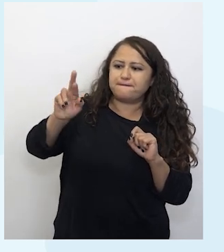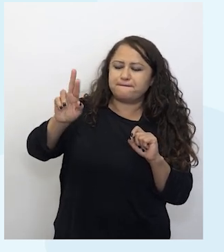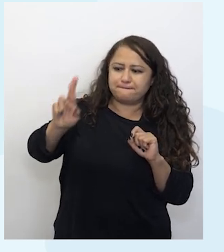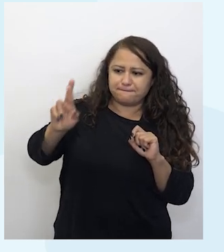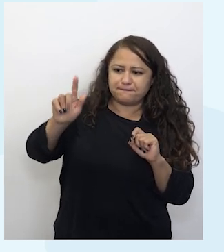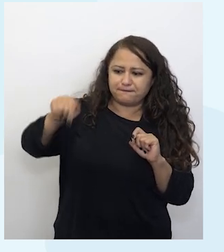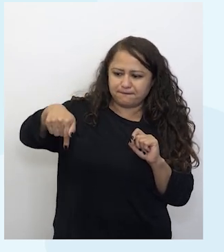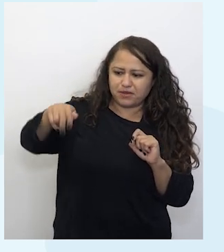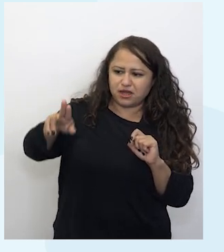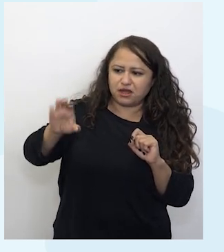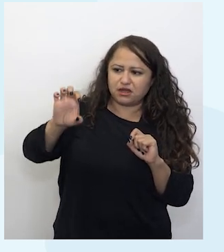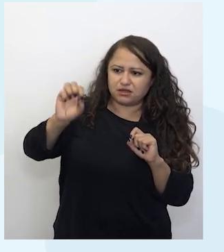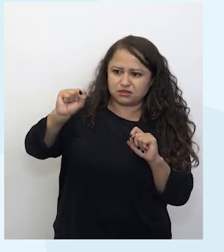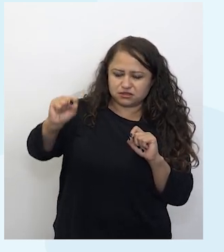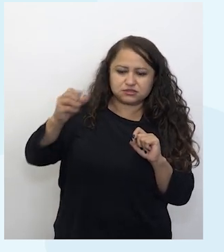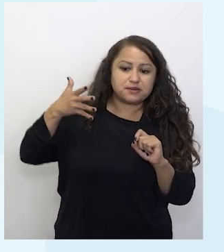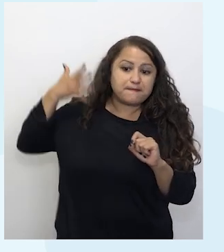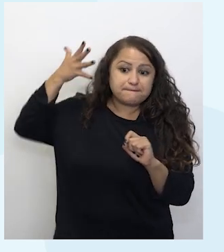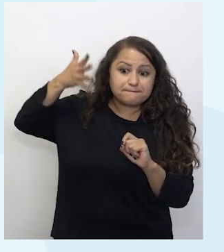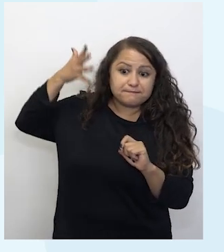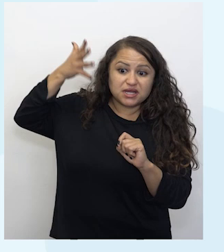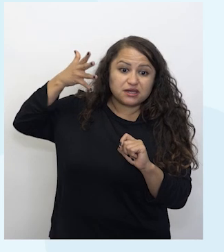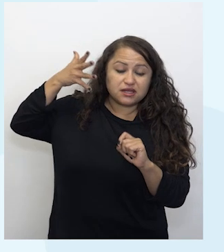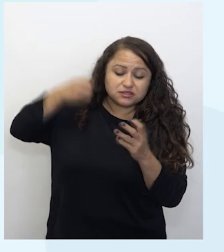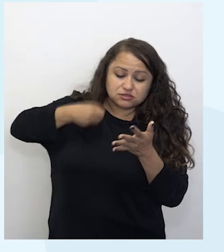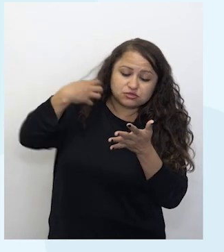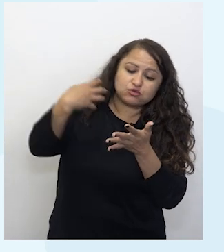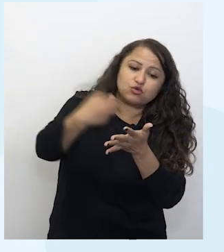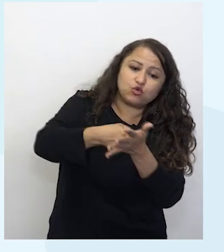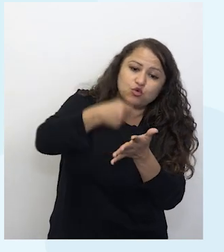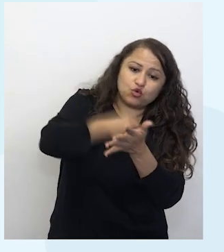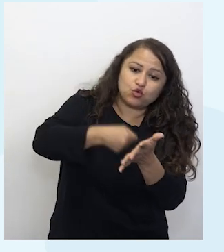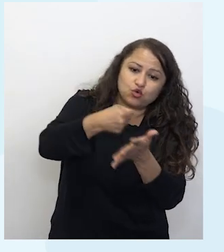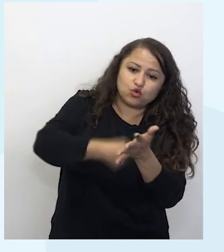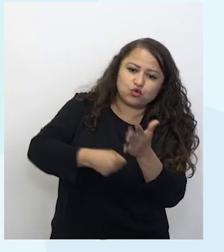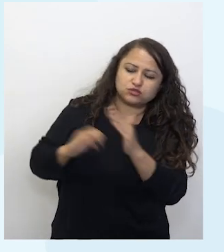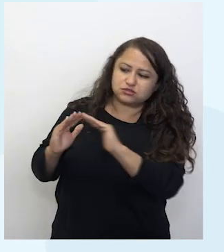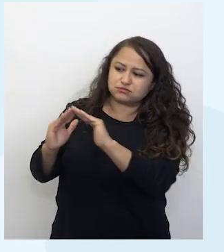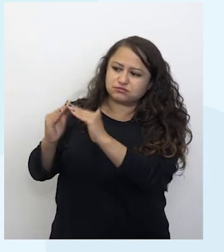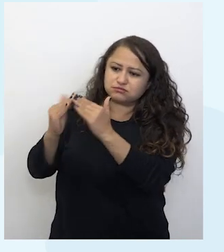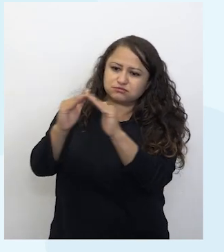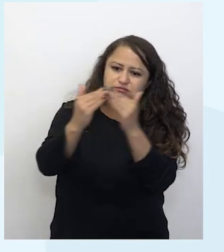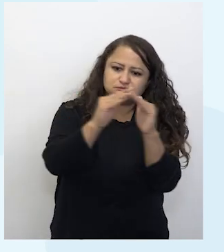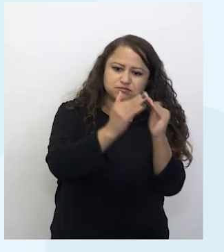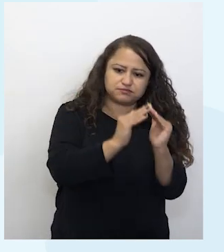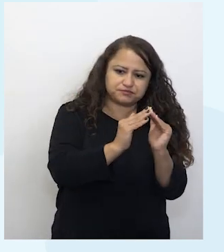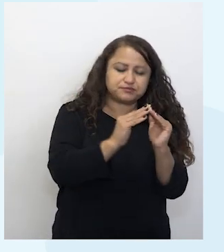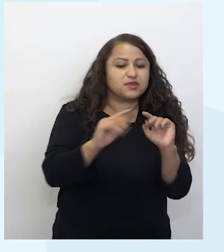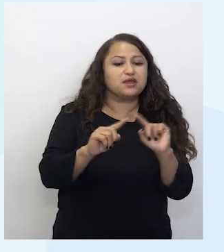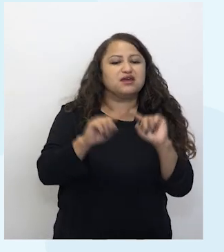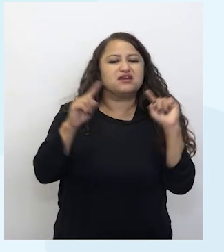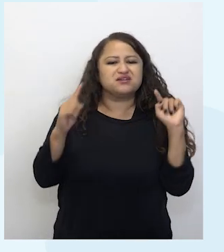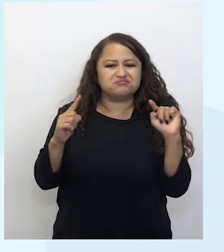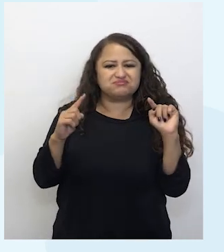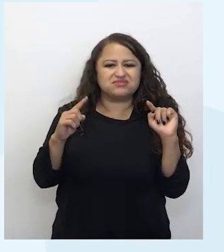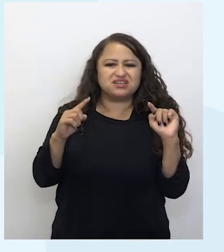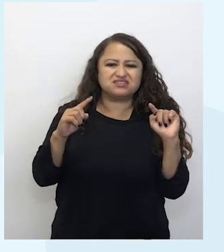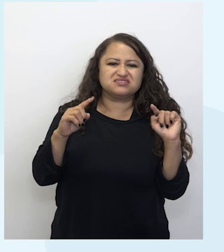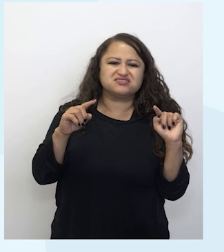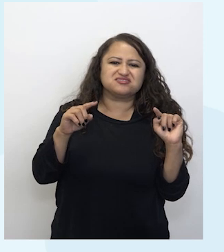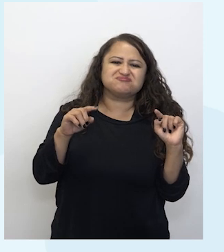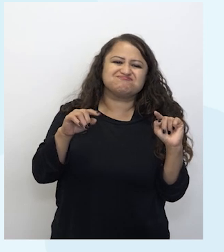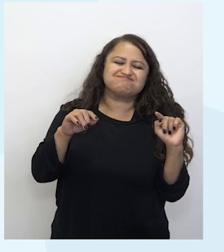sobre a luta contra o preconceito contra os favelados. Né? A gente sabe que, infelizmente, no Brasil ainda há preconceito